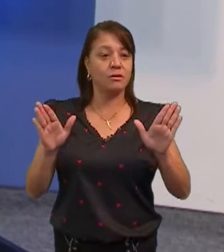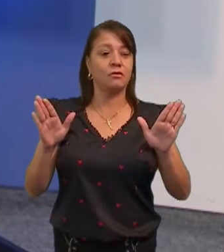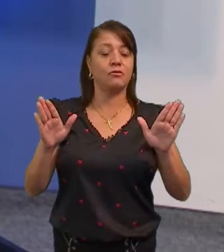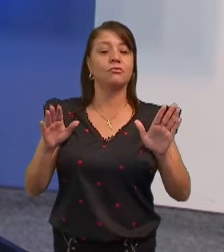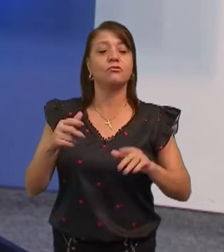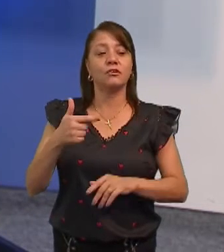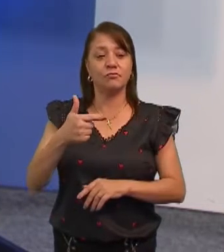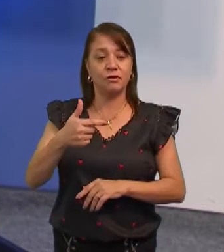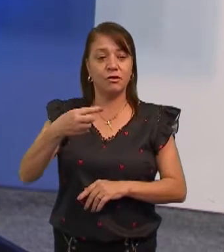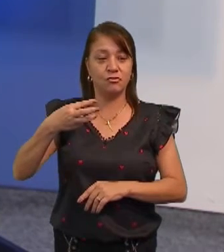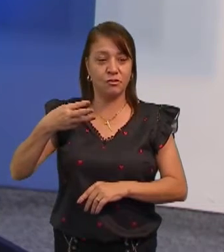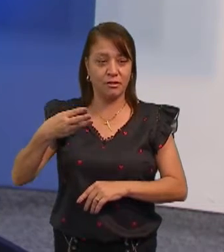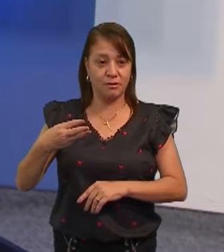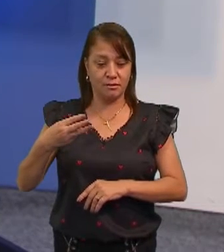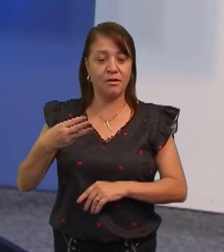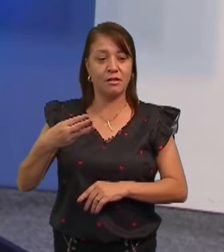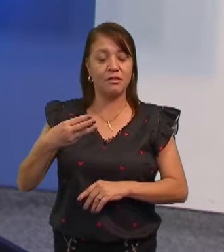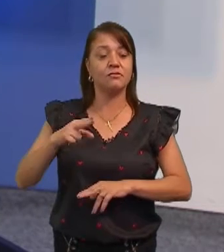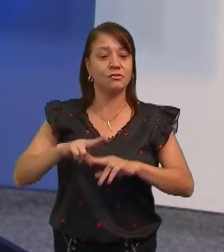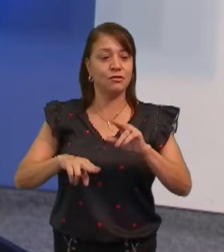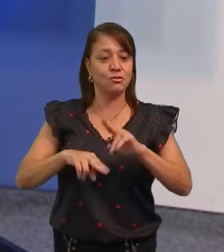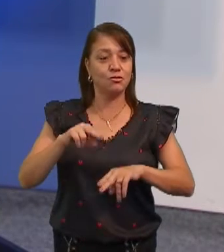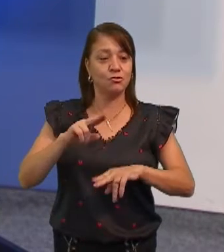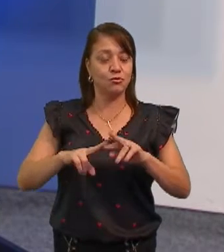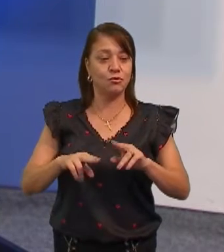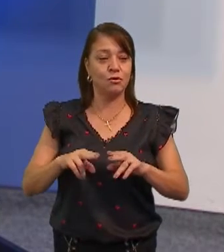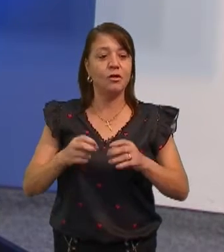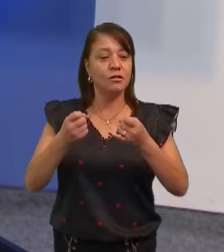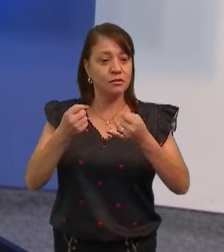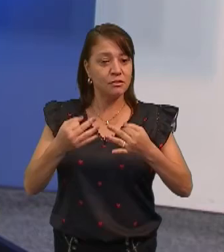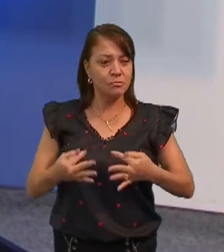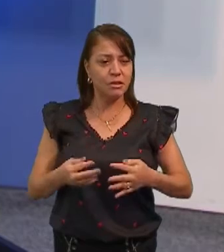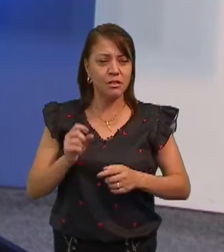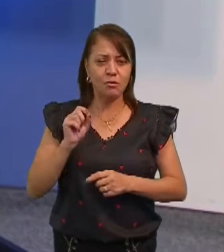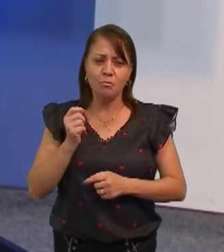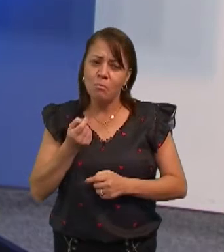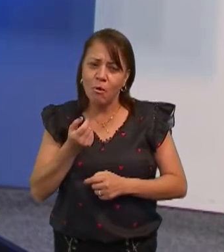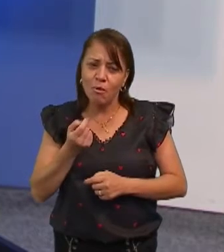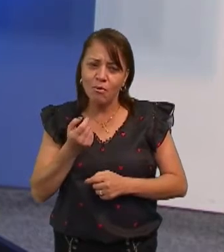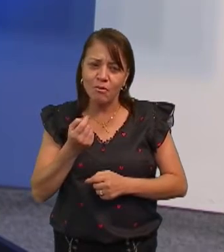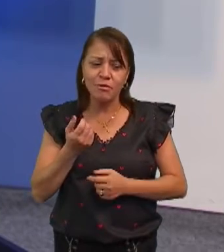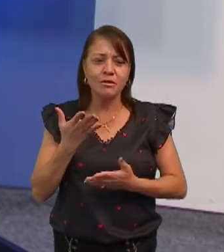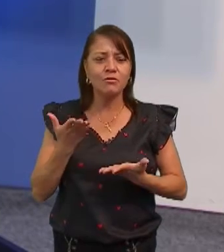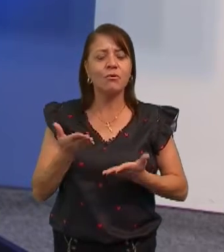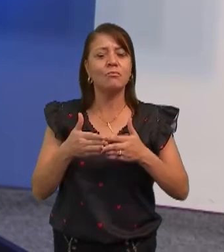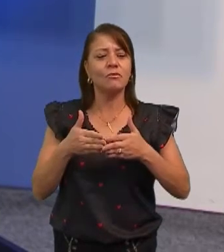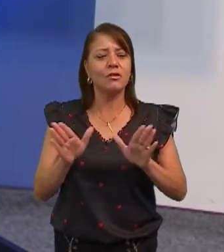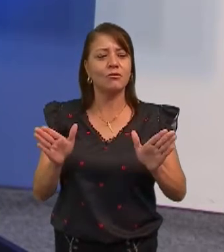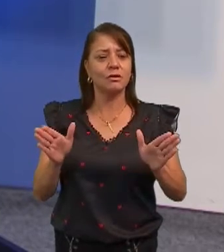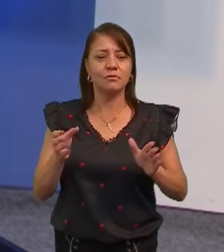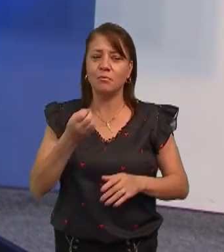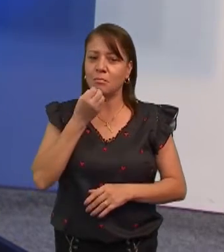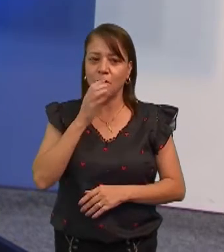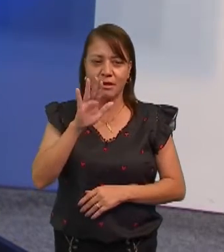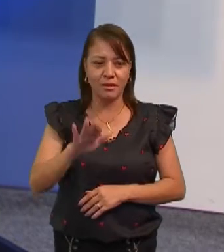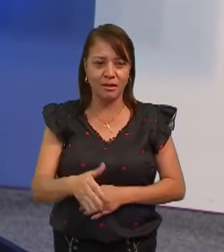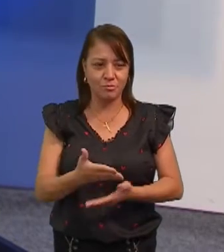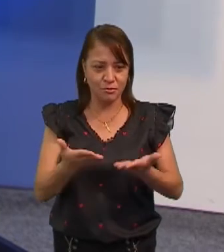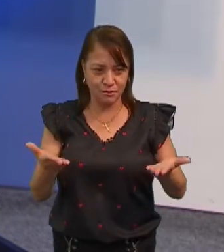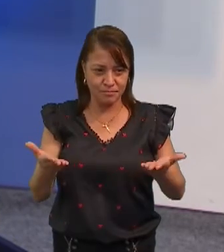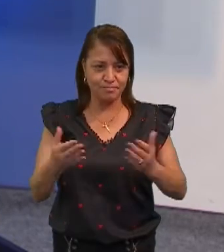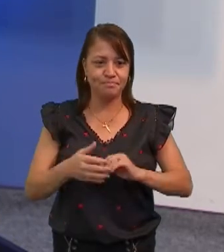com Contasse um pouquinho Qual foi aí o percurso para se chegar finalmente nessa inauguração boa tarde pro senhor boa tarde